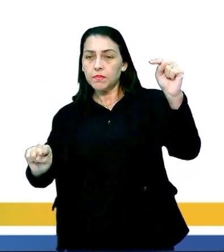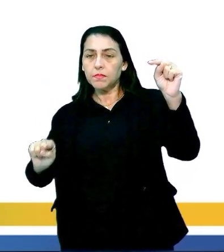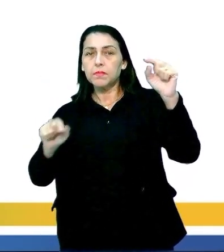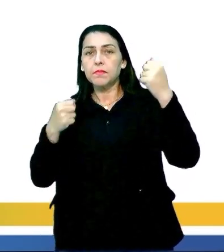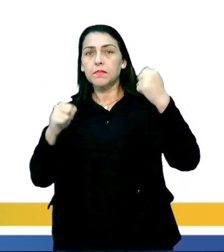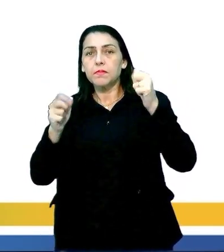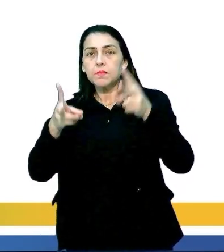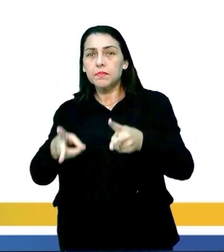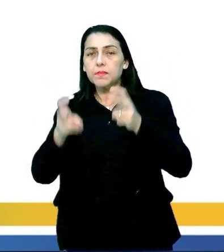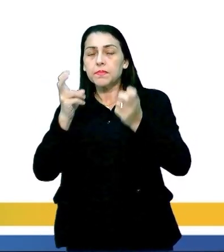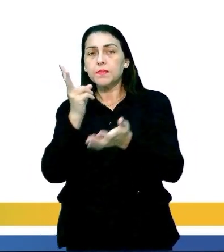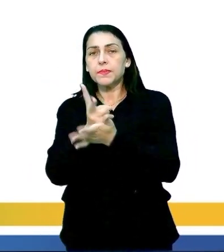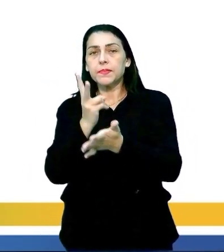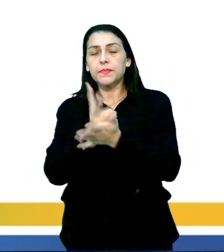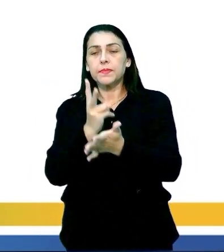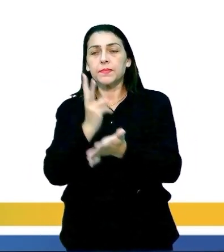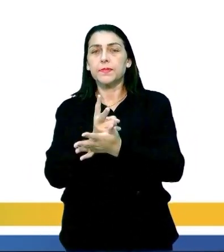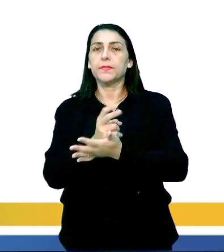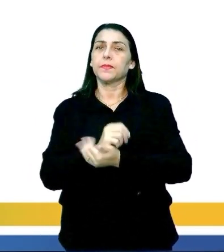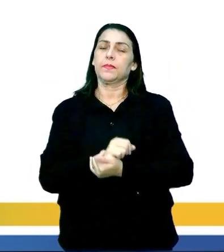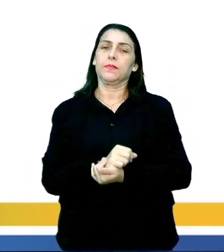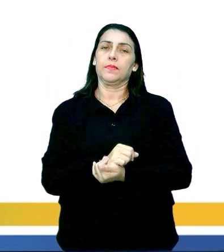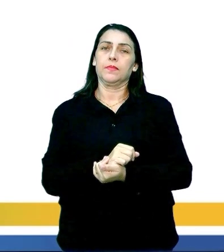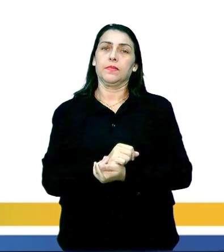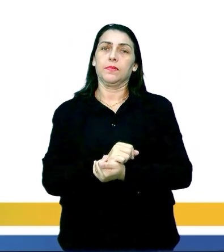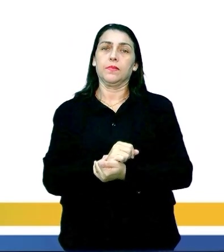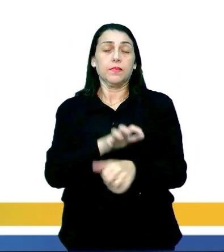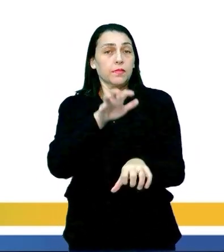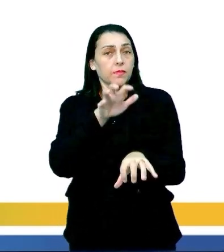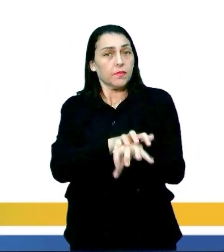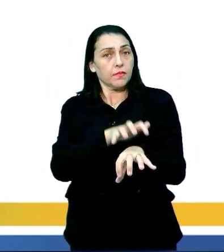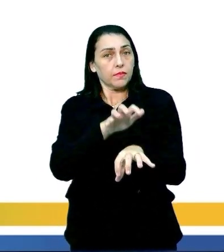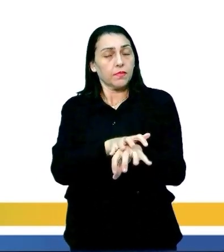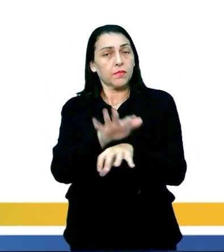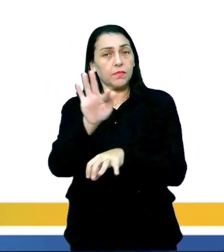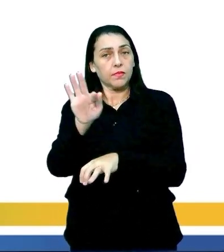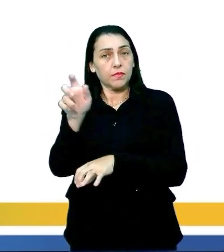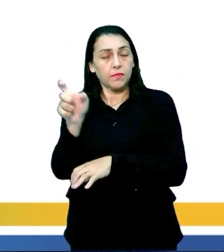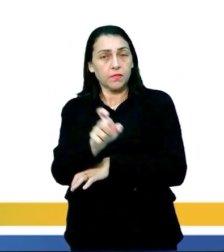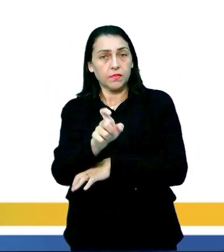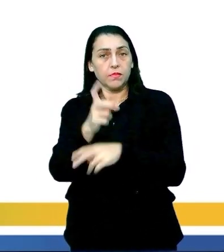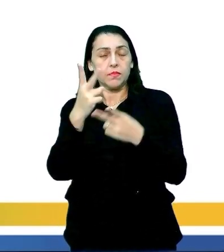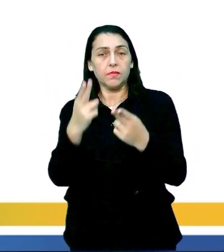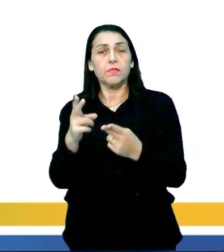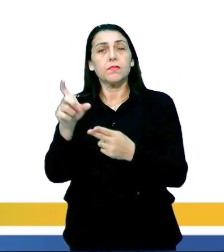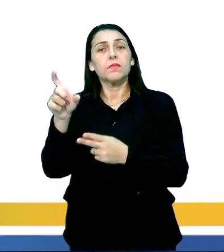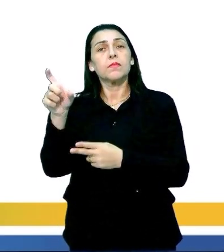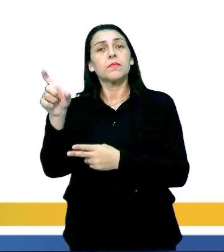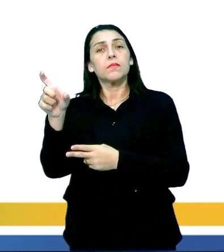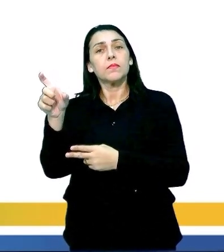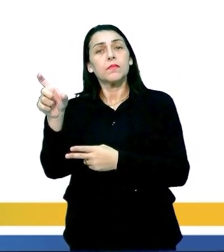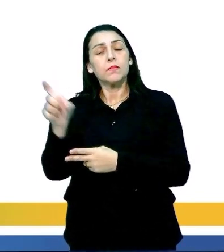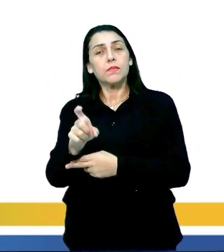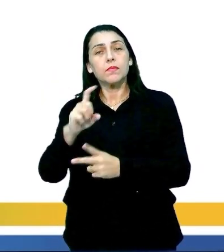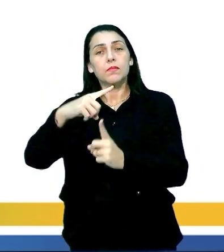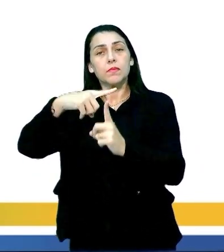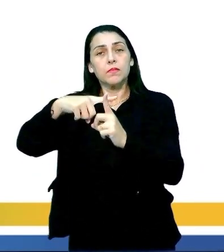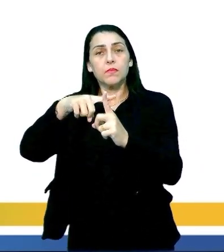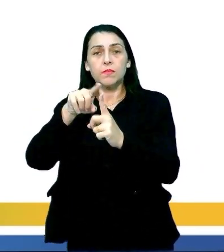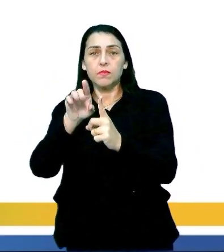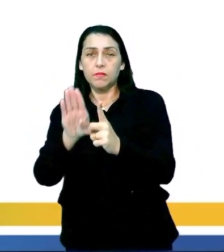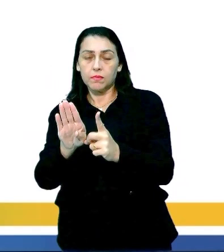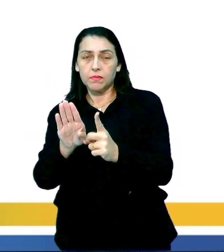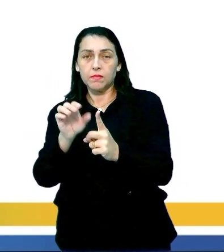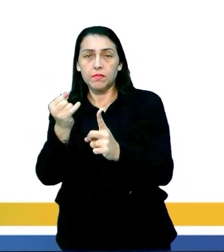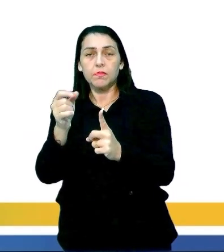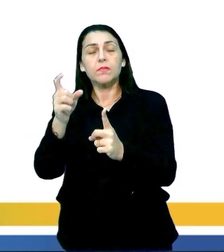observar sempre. Então, seja, a função f de x igual a x mais b. Se